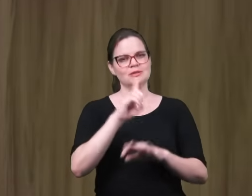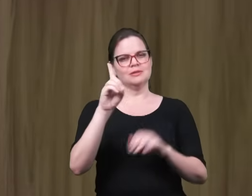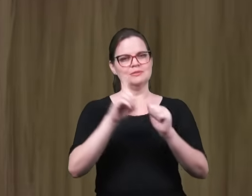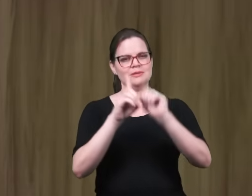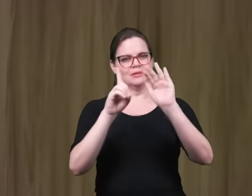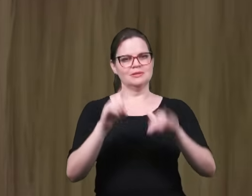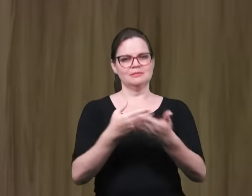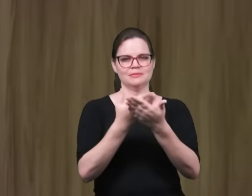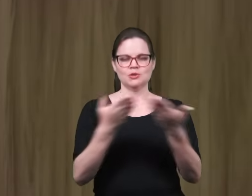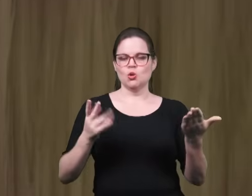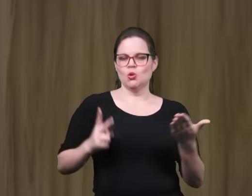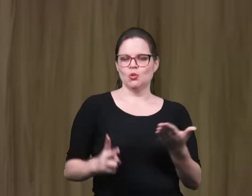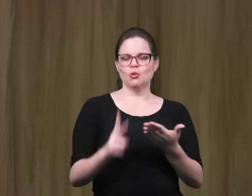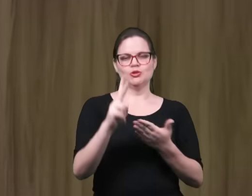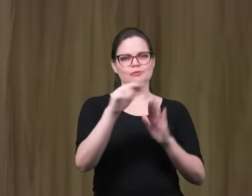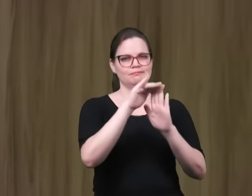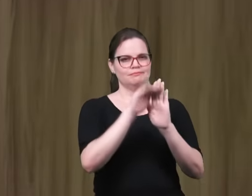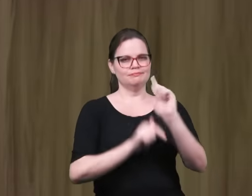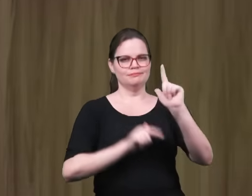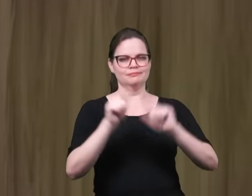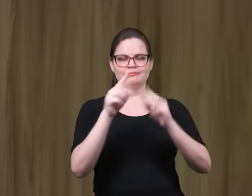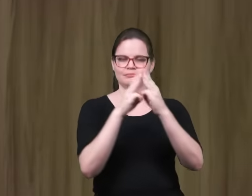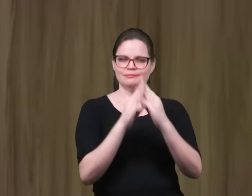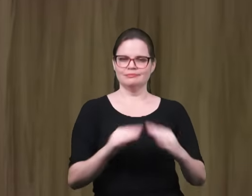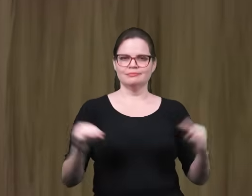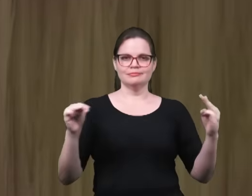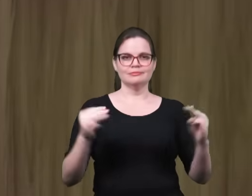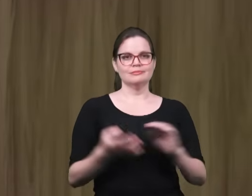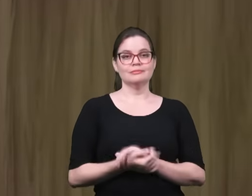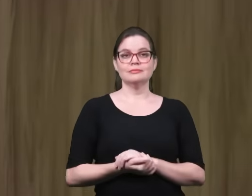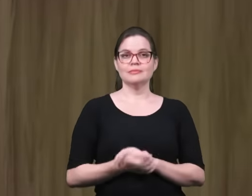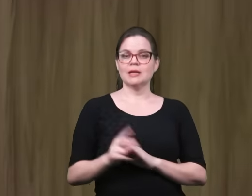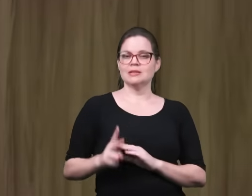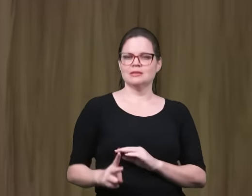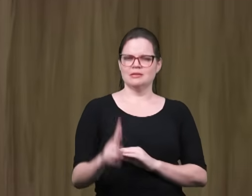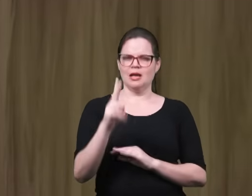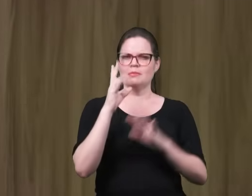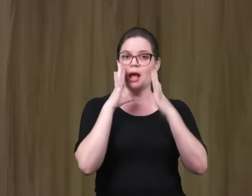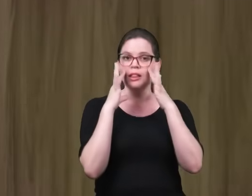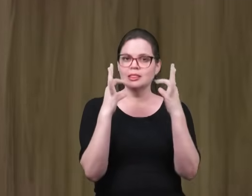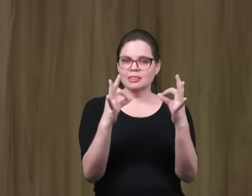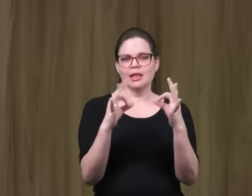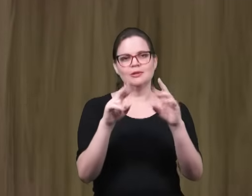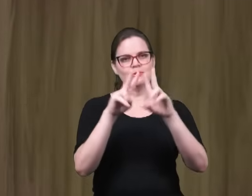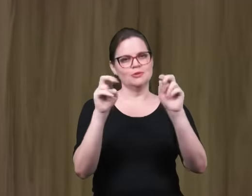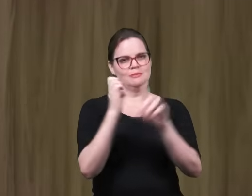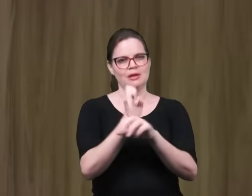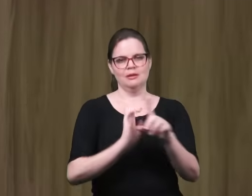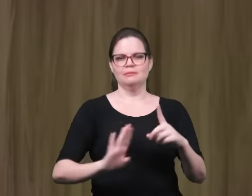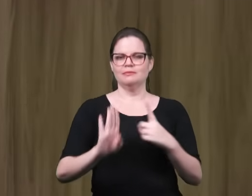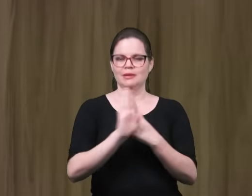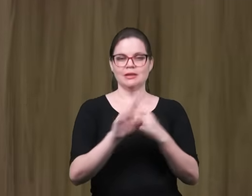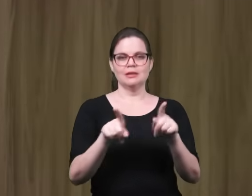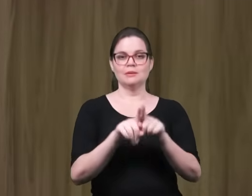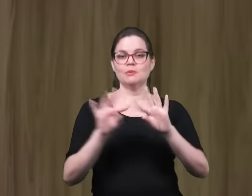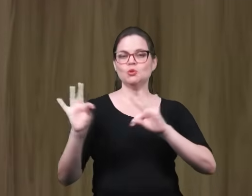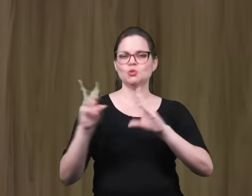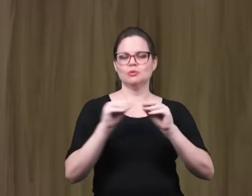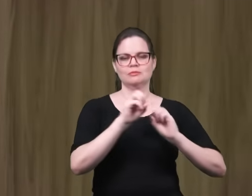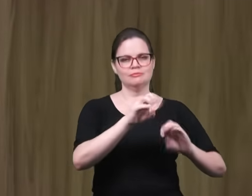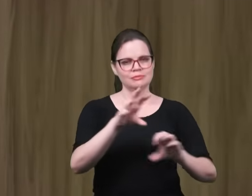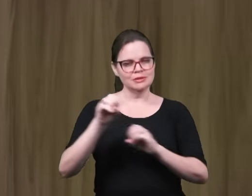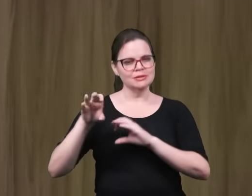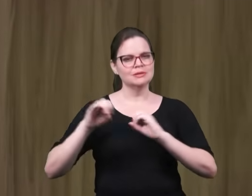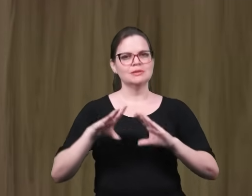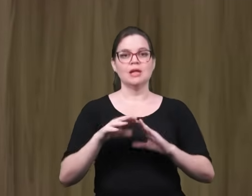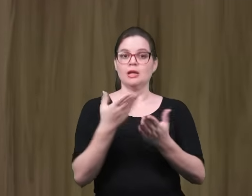abençoe. Continue com a programação da TV Manaim e esteja sempre atento à Escola Bíblica Dominical, aquilo que é trazido, aquilo que é